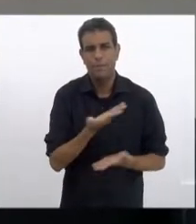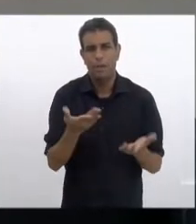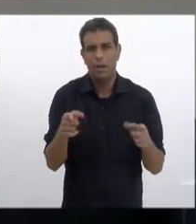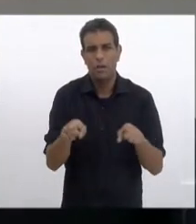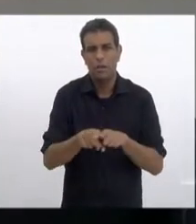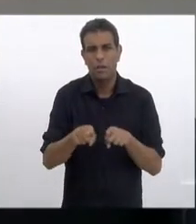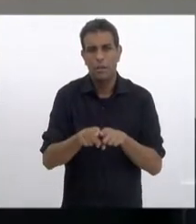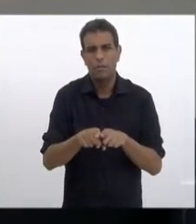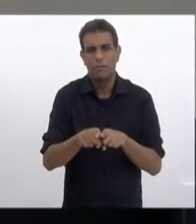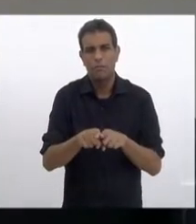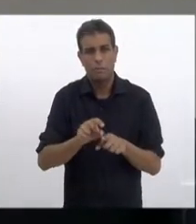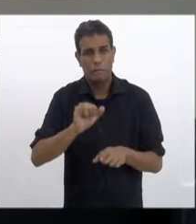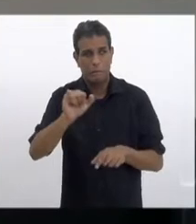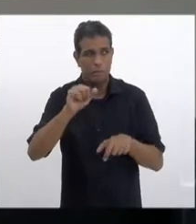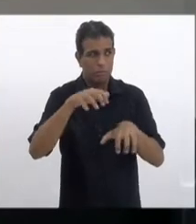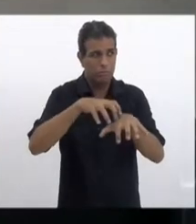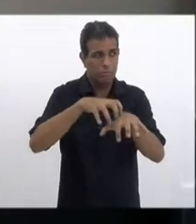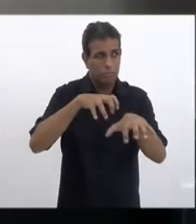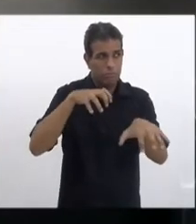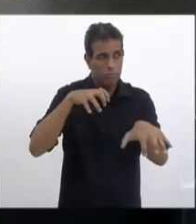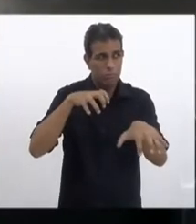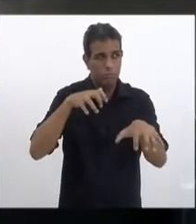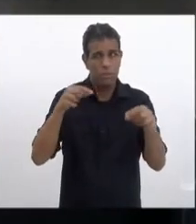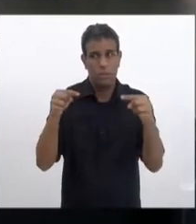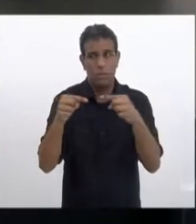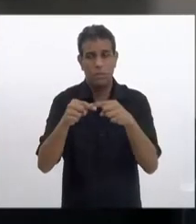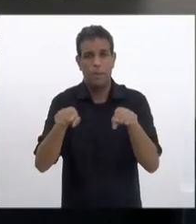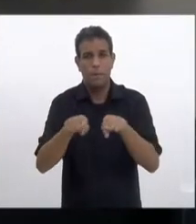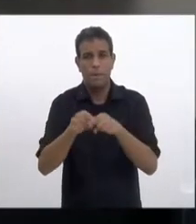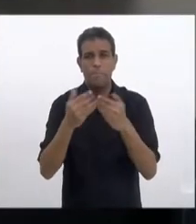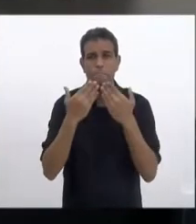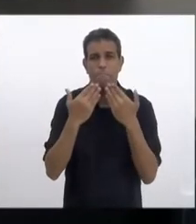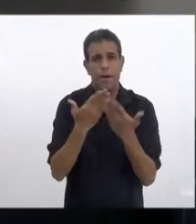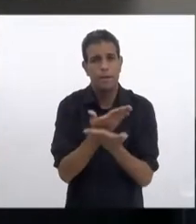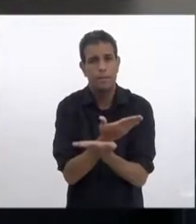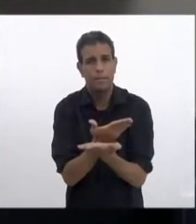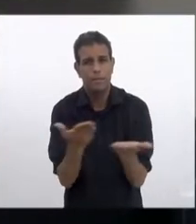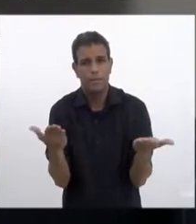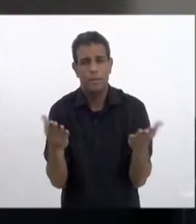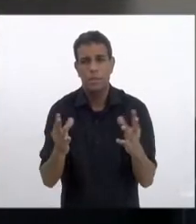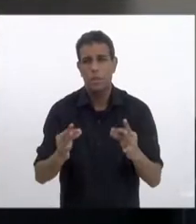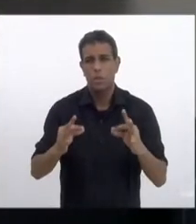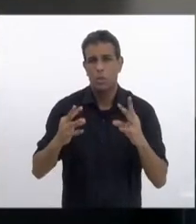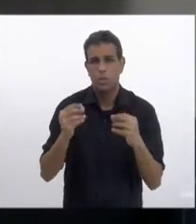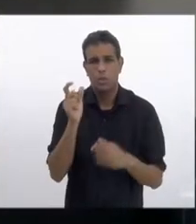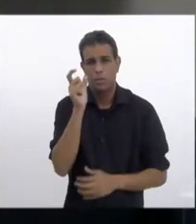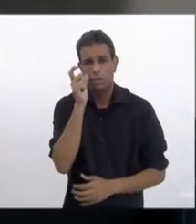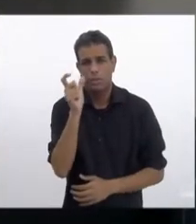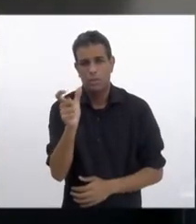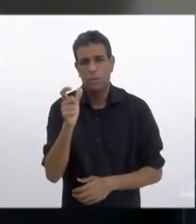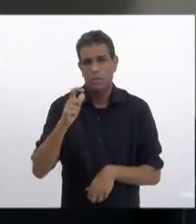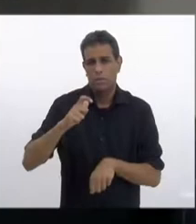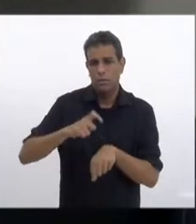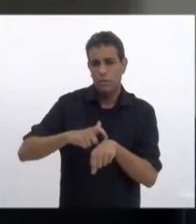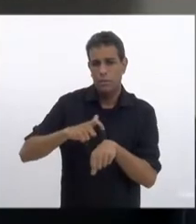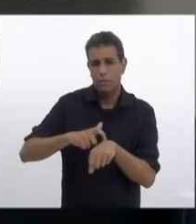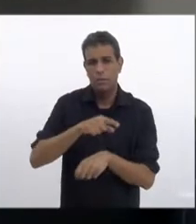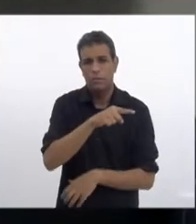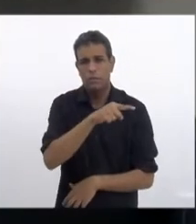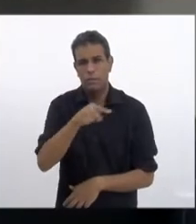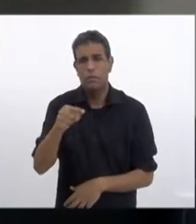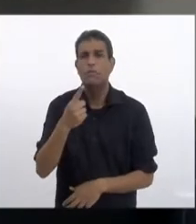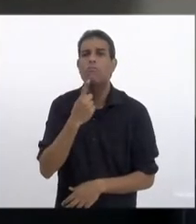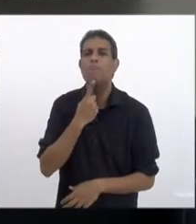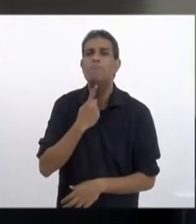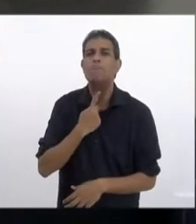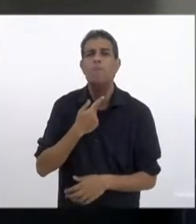presencial e quem se encontra de uma forma híbrida. Peço, por favor, que os interessados que tenham o desejo de fazer o